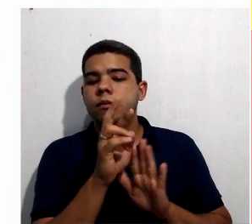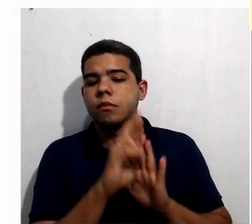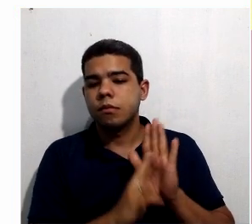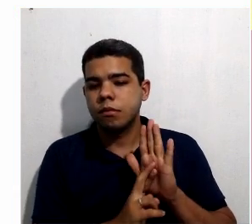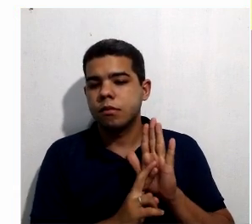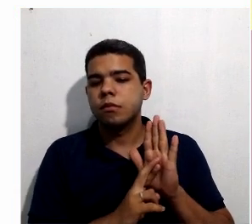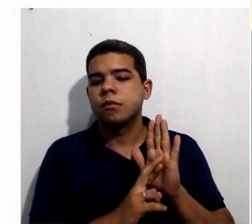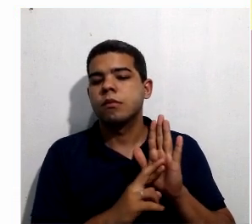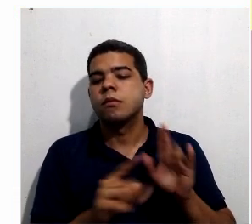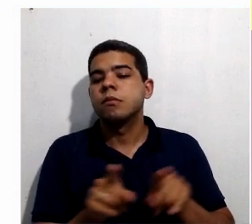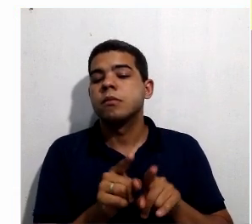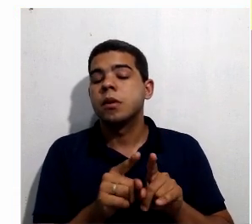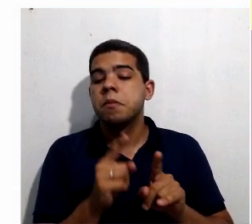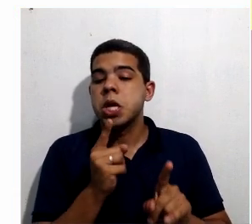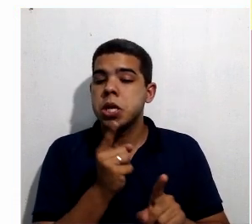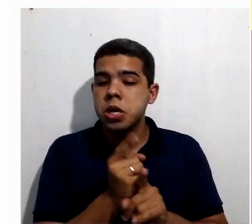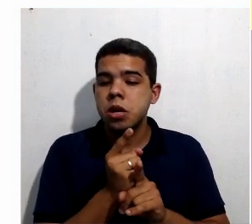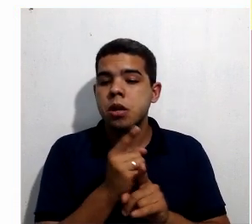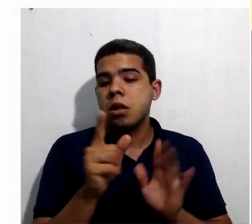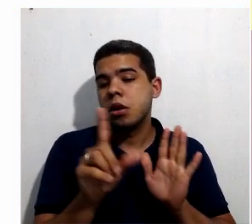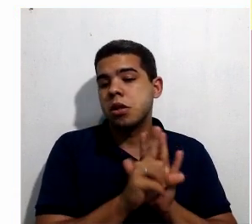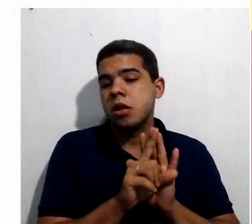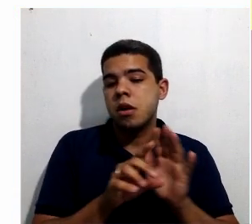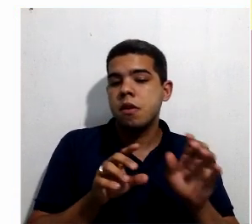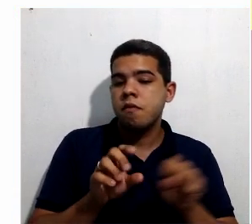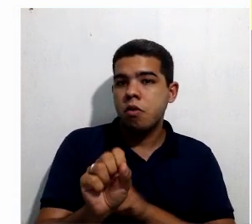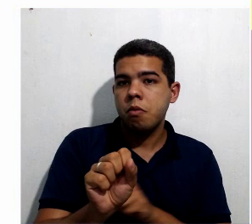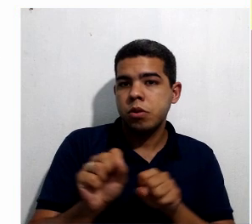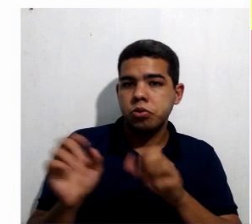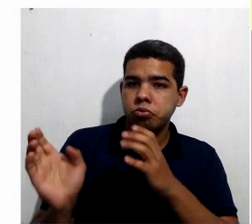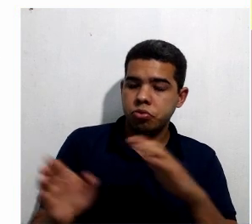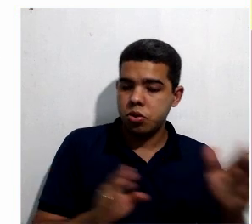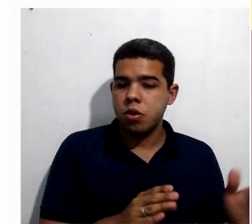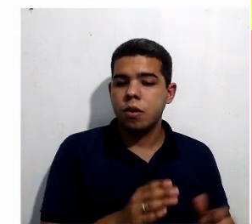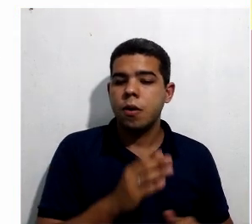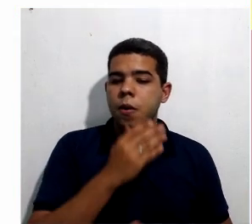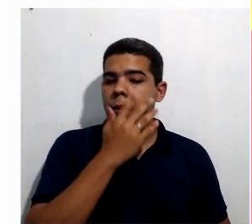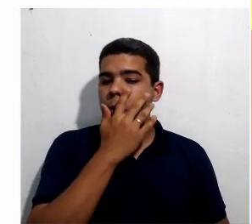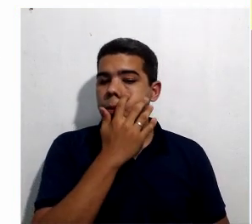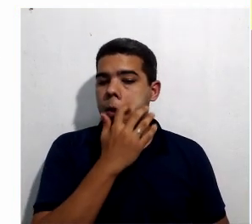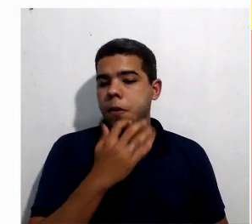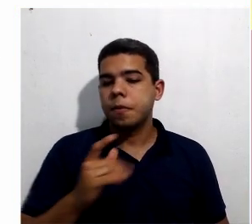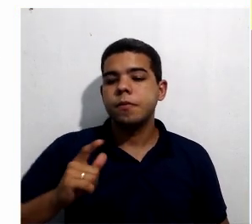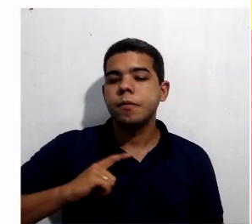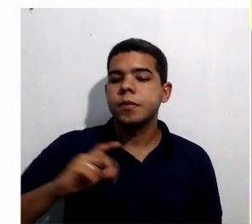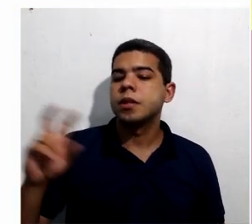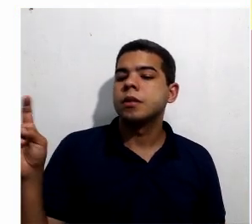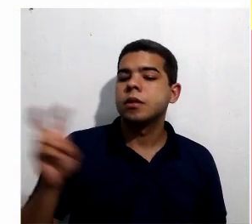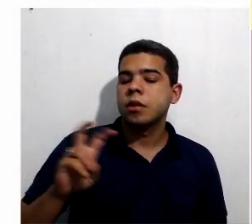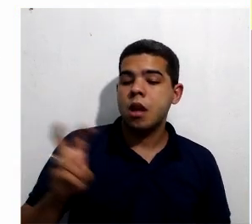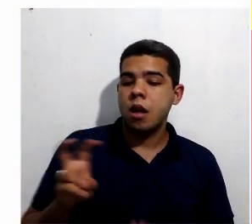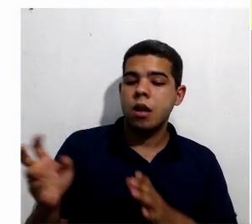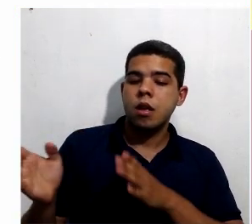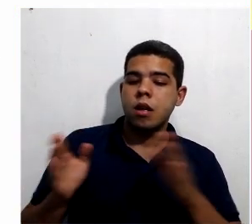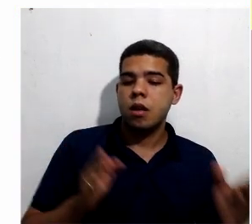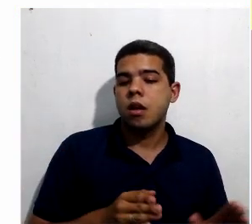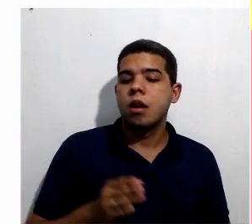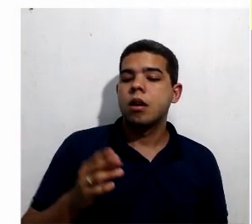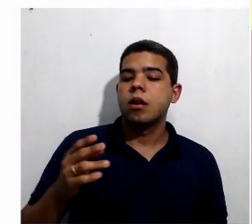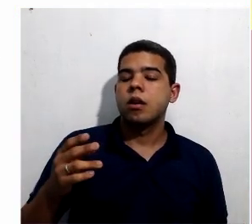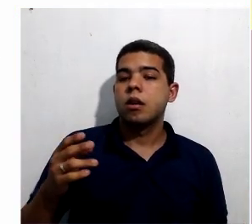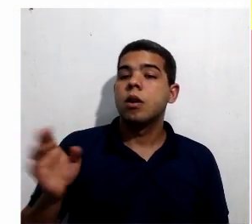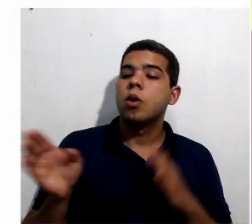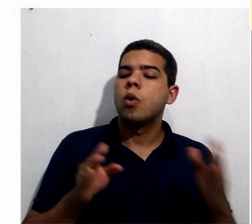e identificando a lei de formação da sequência. Vamos observar aqui. Determine o quinto termo da